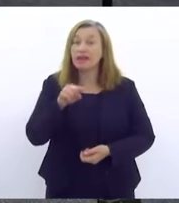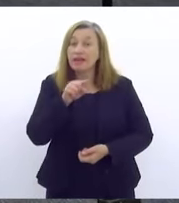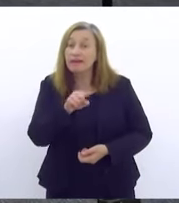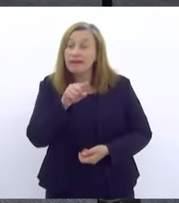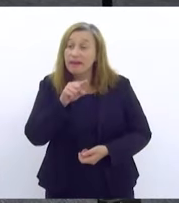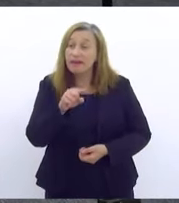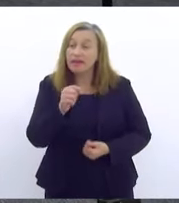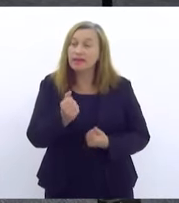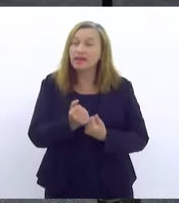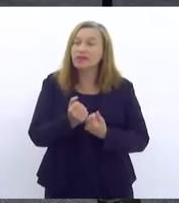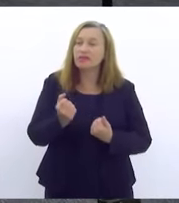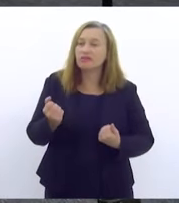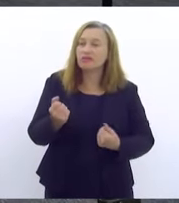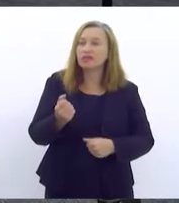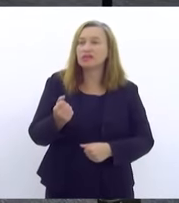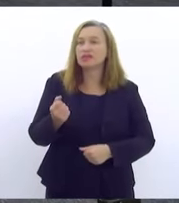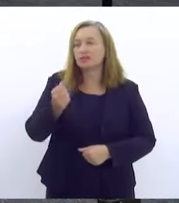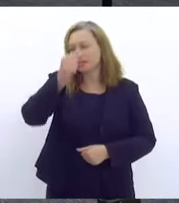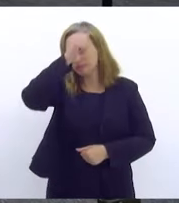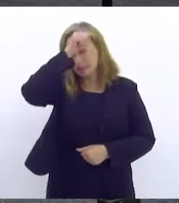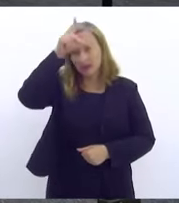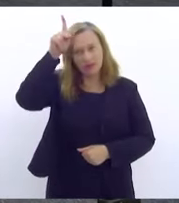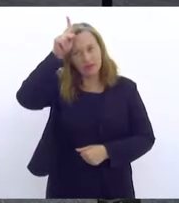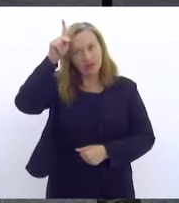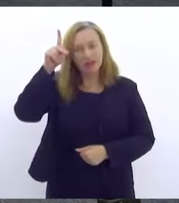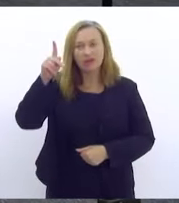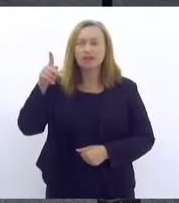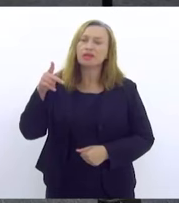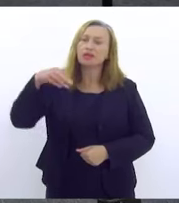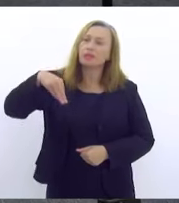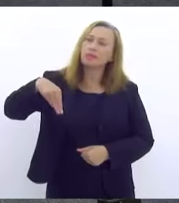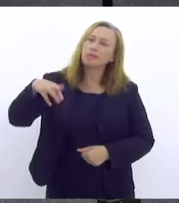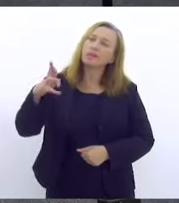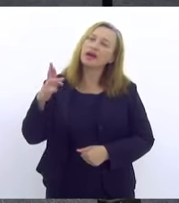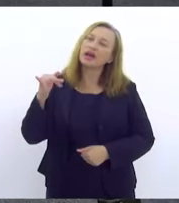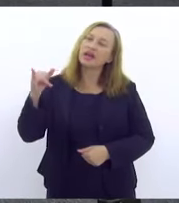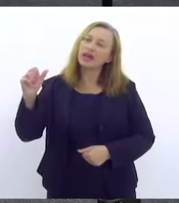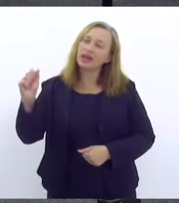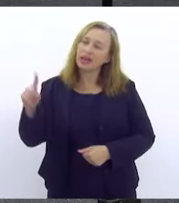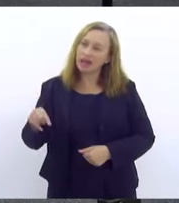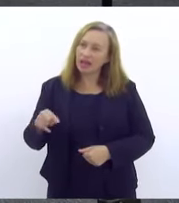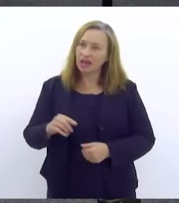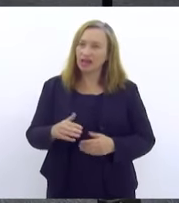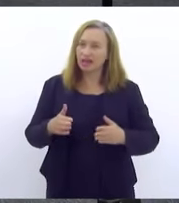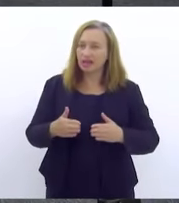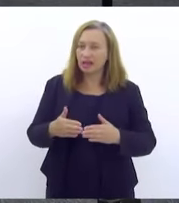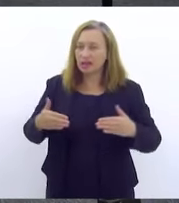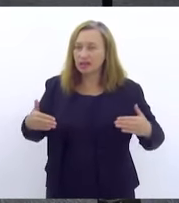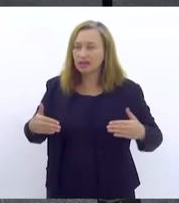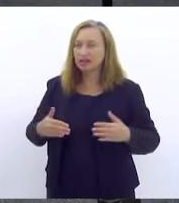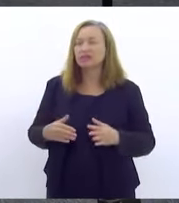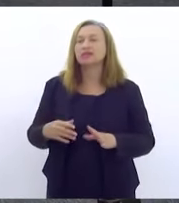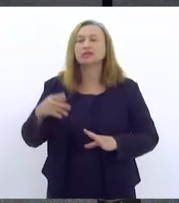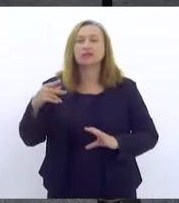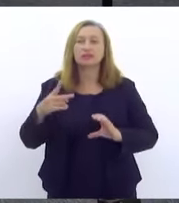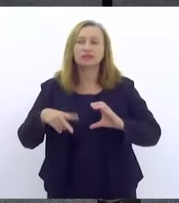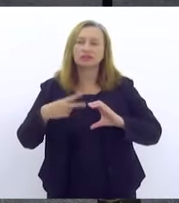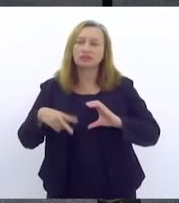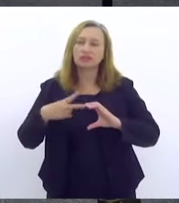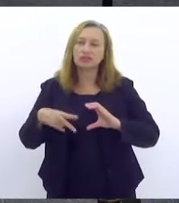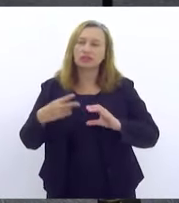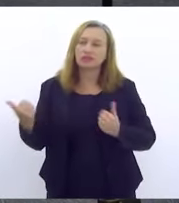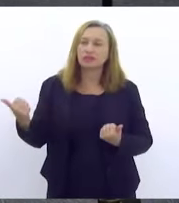atual vice-prefeito de Maricá, licenciado com a anuência da Câmara de Vereadores, para assumir